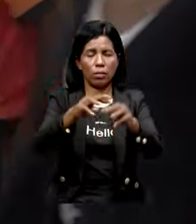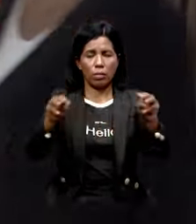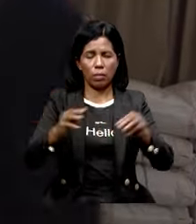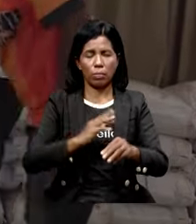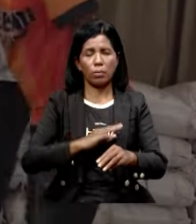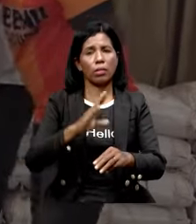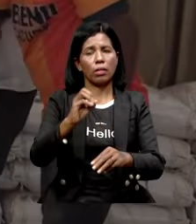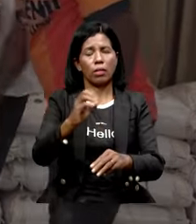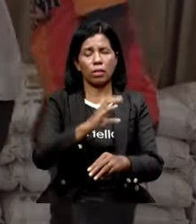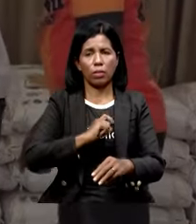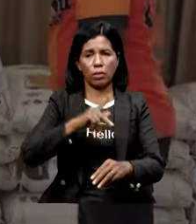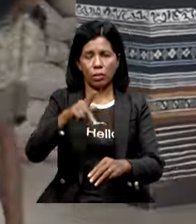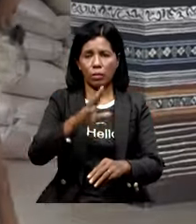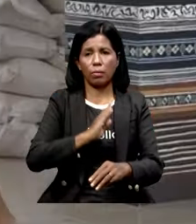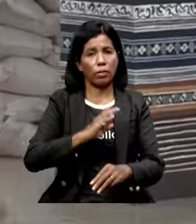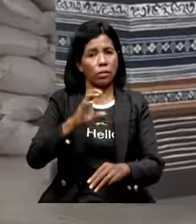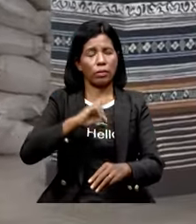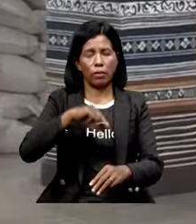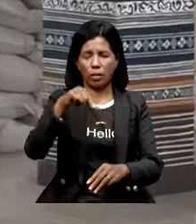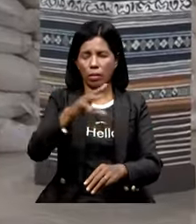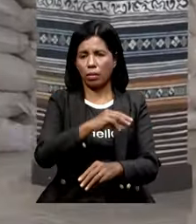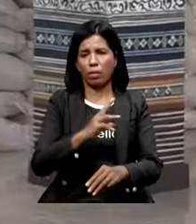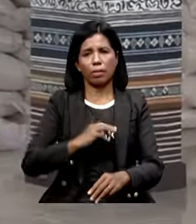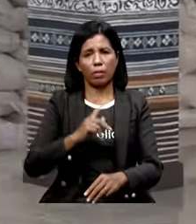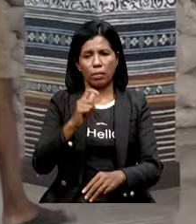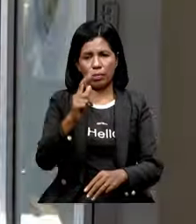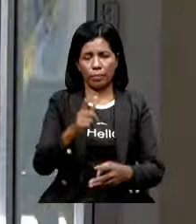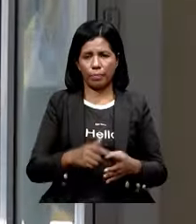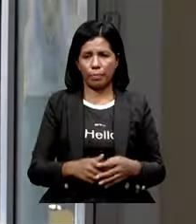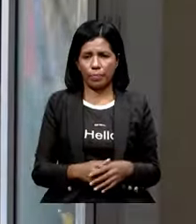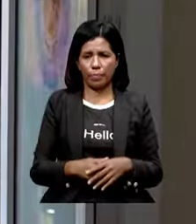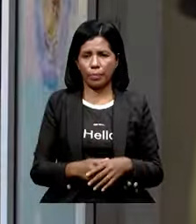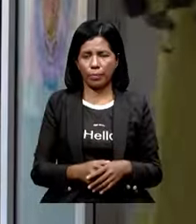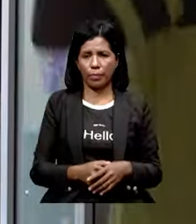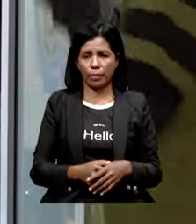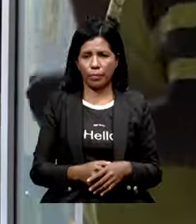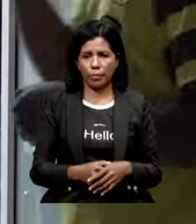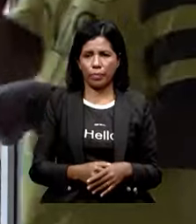Bovonaro, Cova Lima, Lautem, Baucau, Viqueque no Manatuto. Adere Ximenes, bem-vinda Ximenes, Gemen.